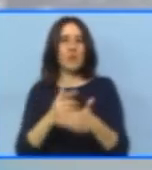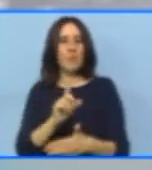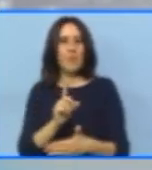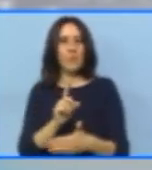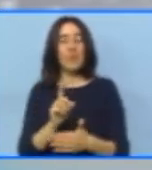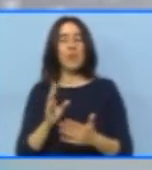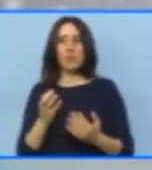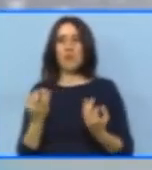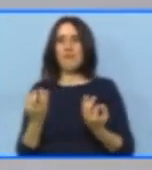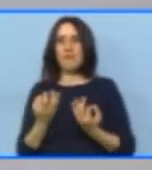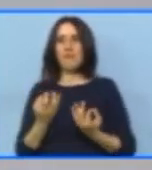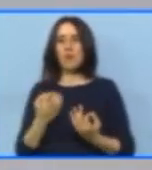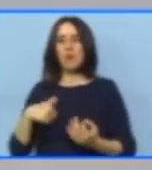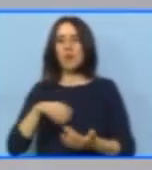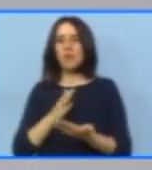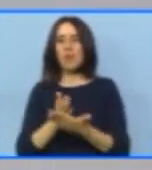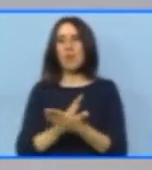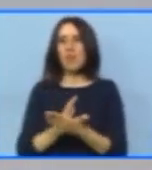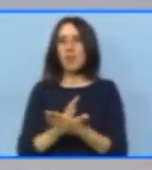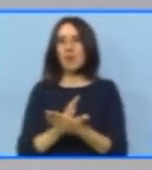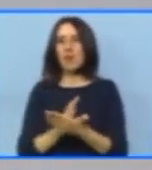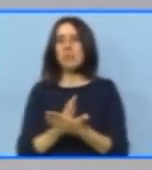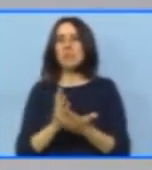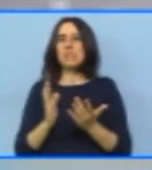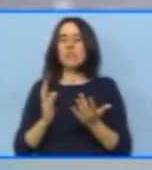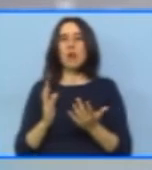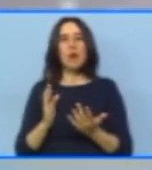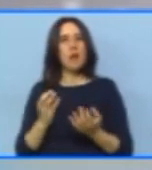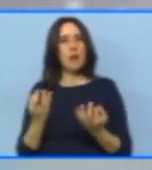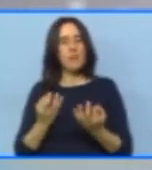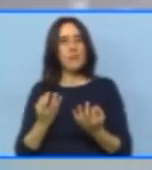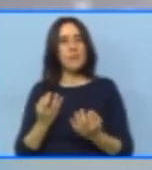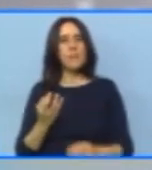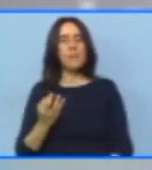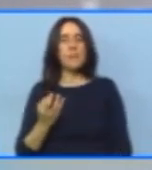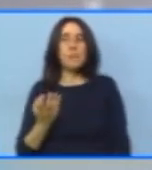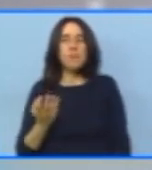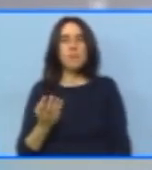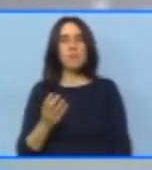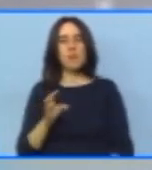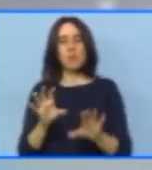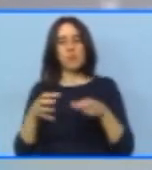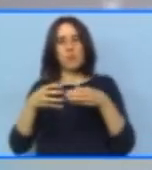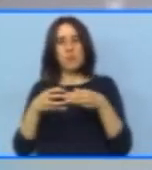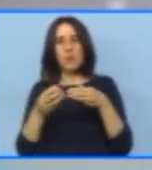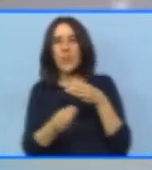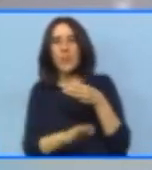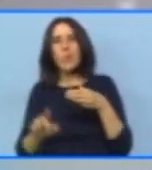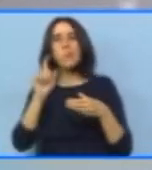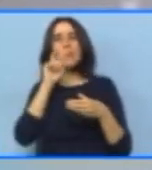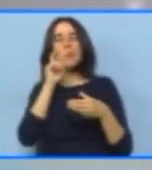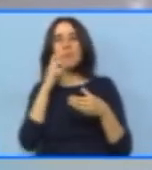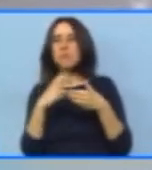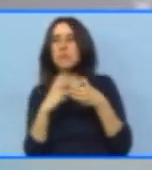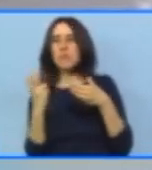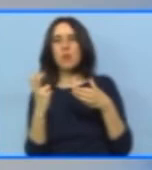E, portanto, aquela nossa hesitação de que, bom, saiu a Comissão de Proteção dos Menores, ficou sem